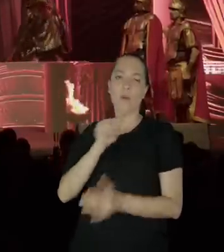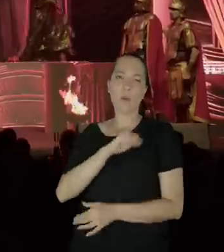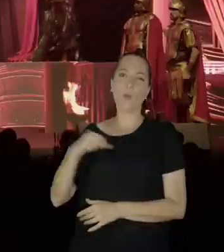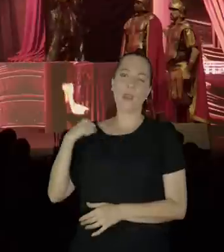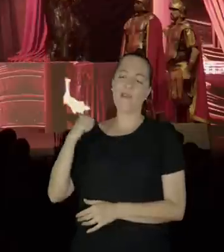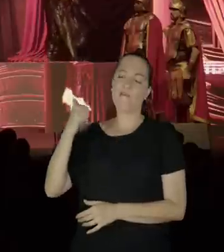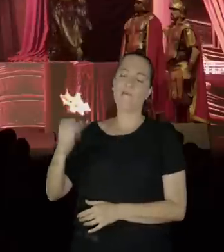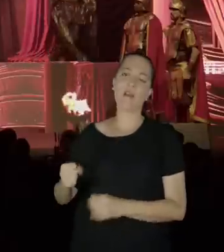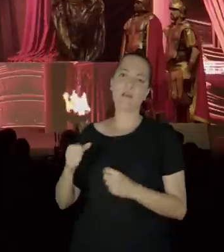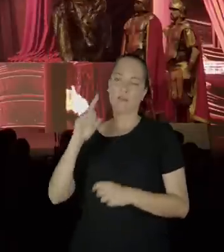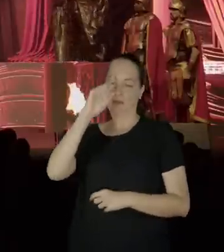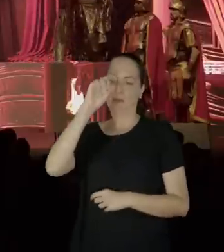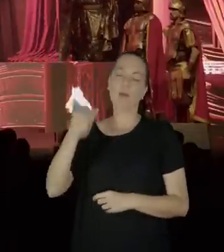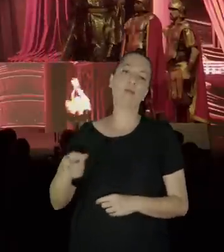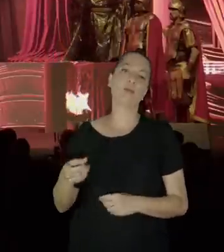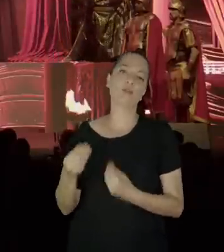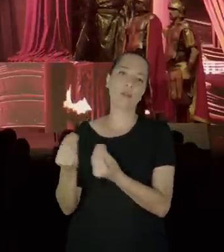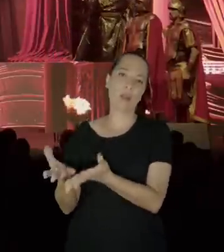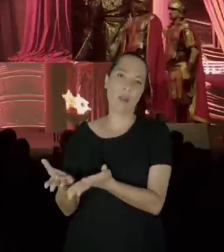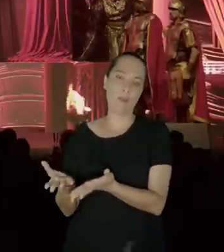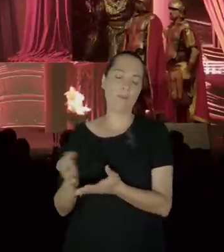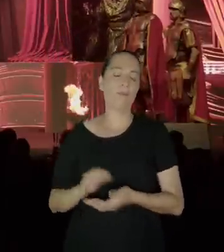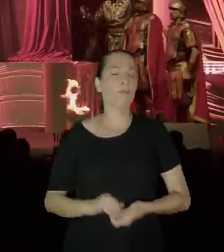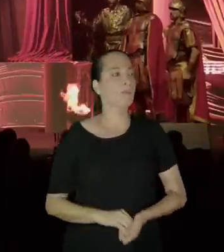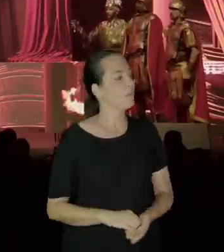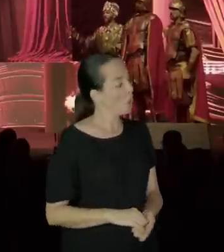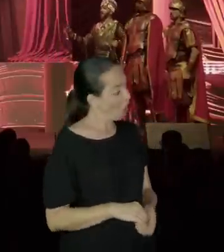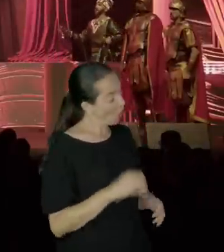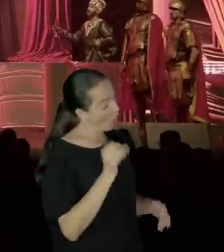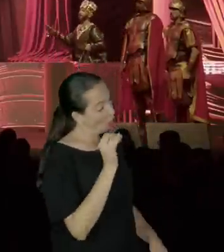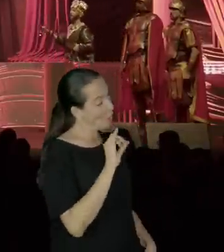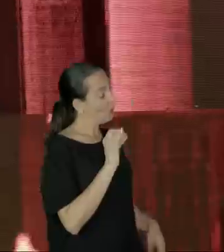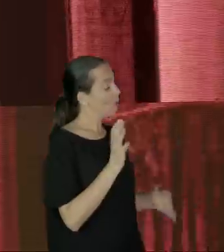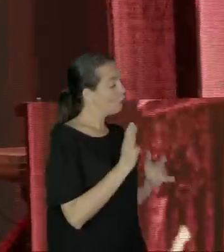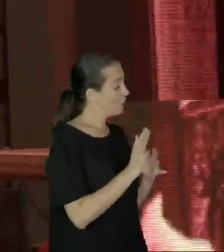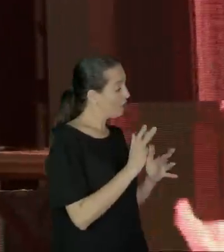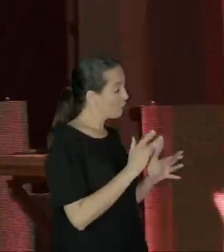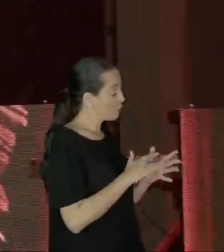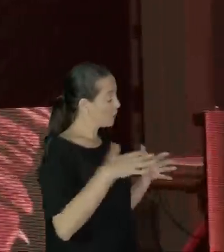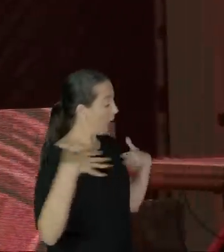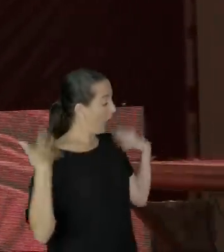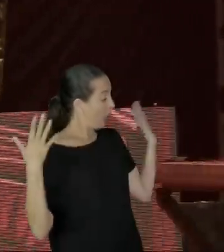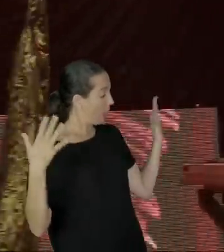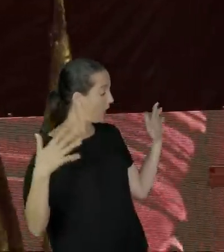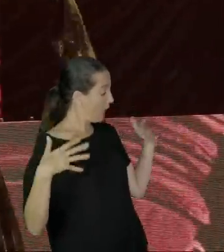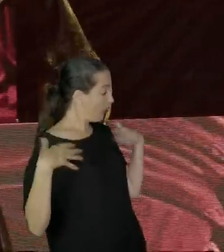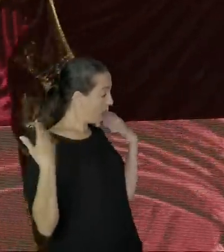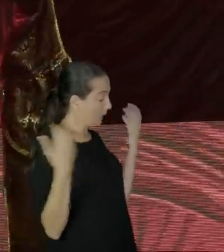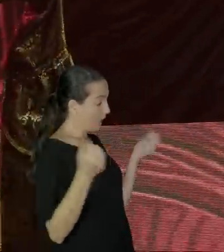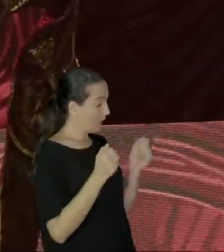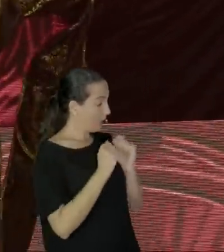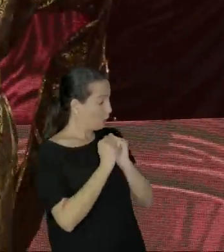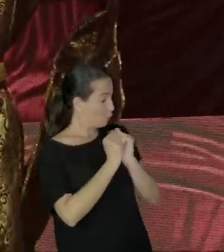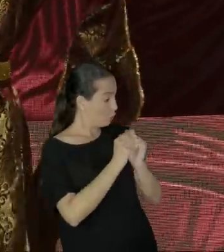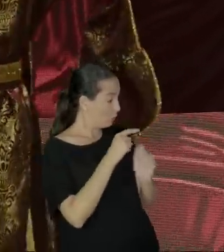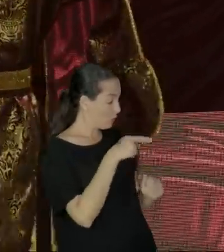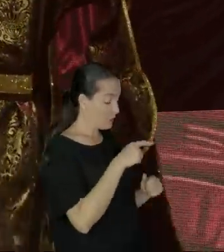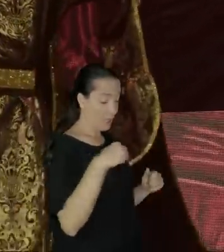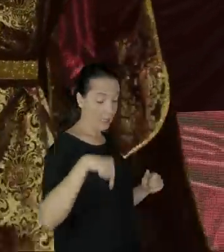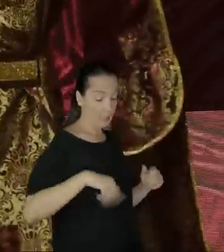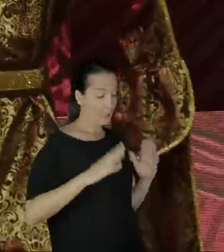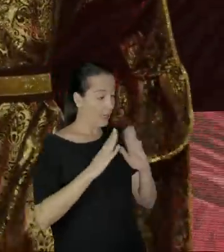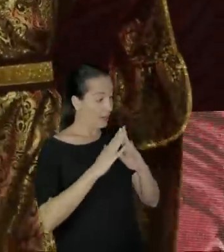Caifás. Oh Jesus, que alegria o ter aqui em meus pés, em meu palácio.